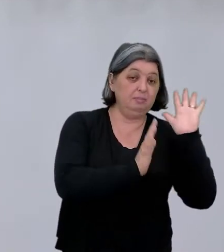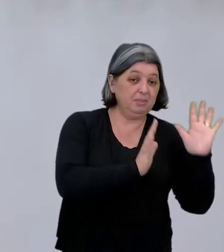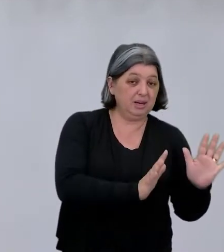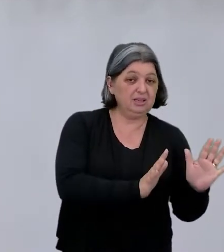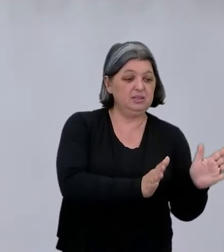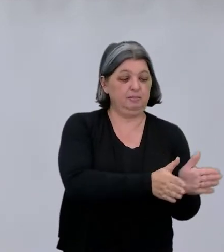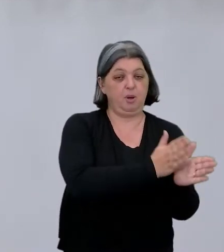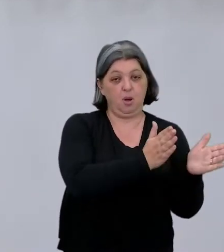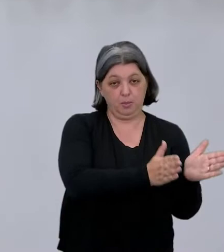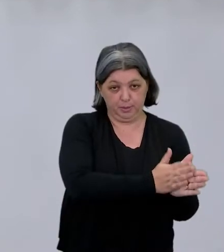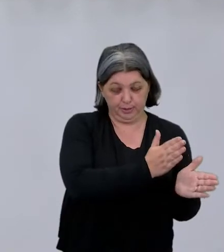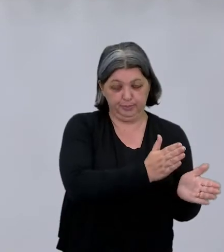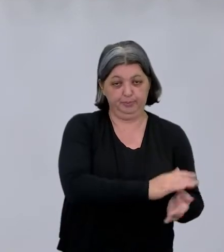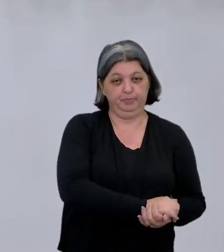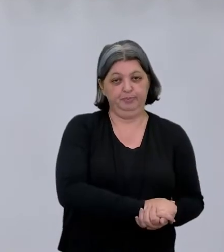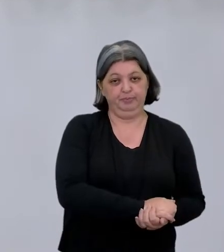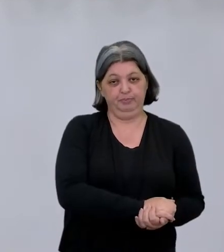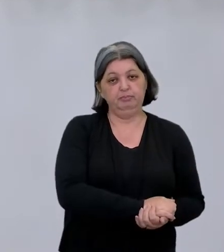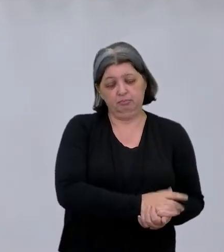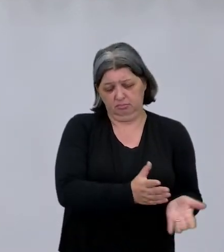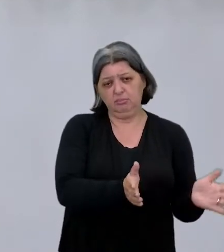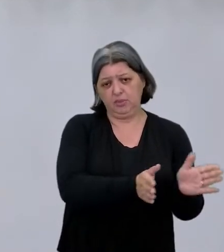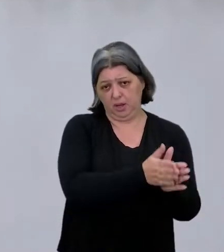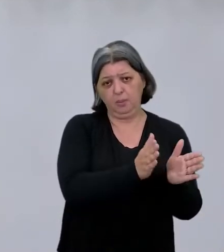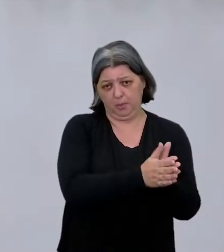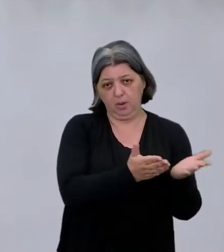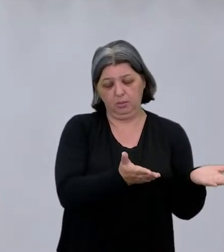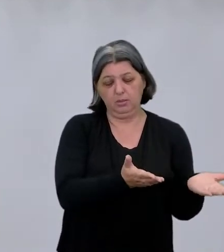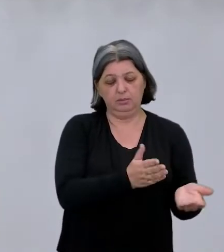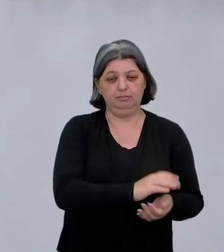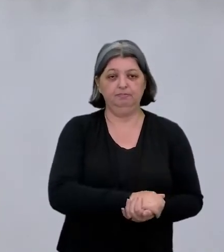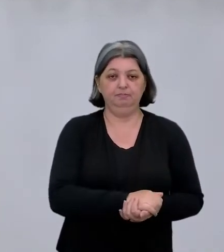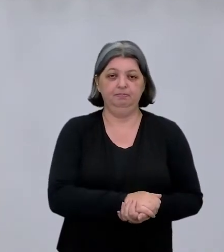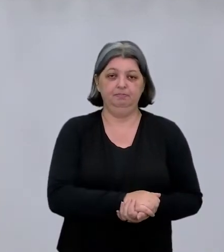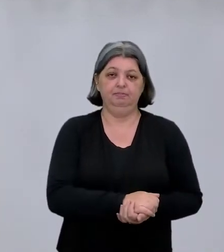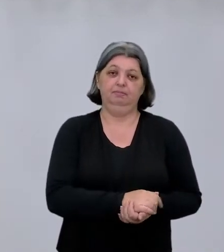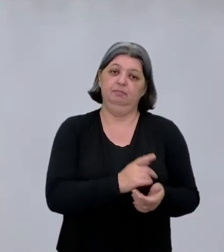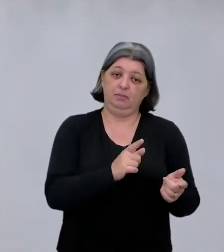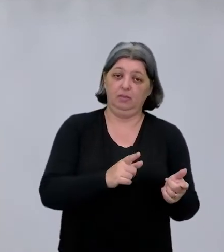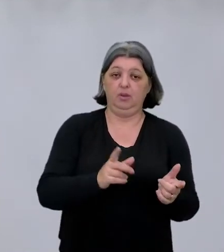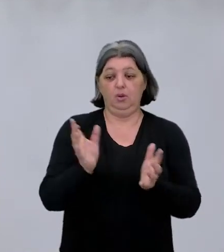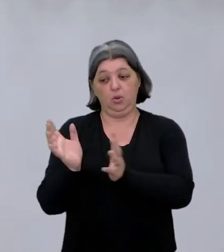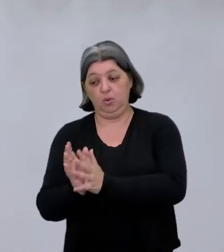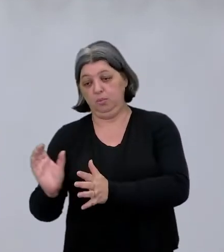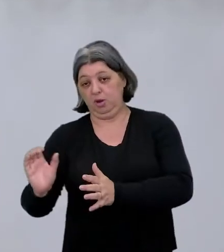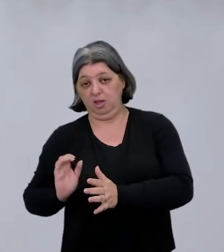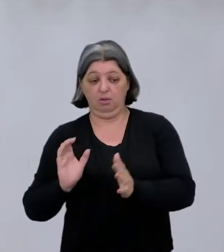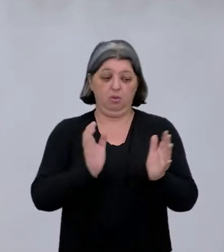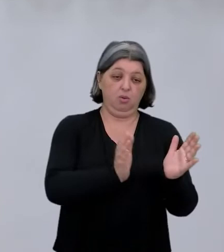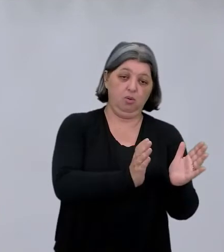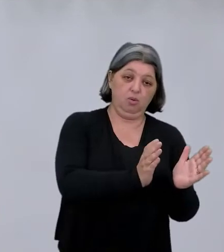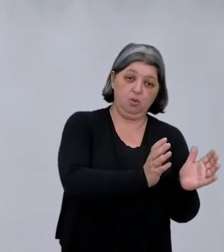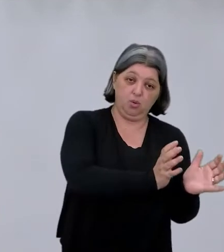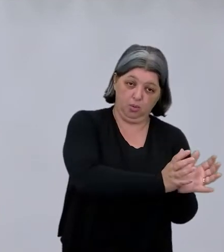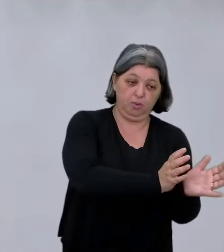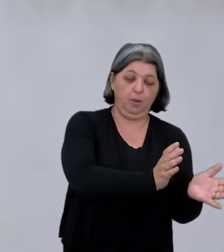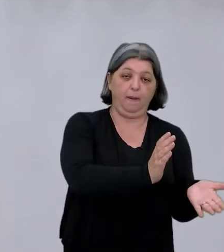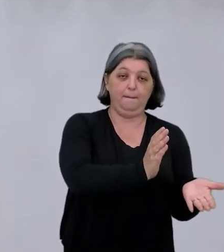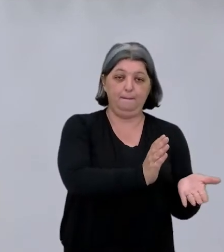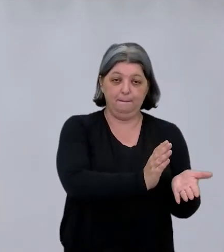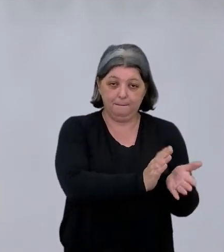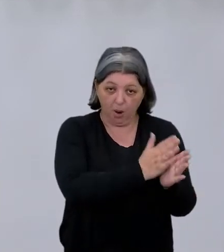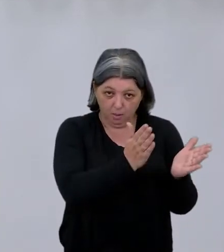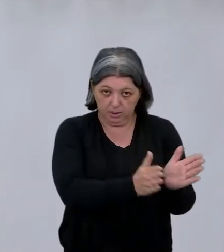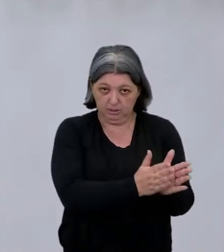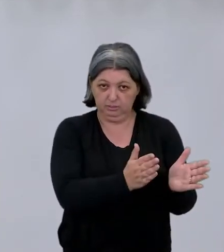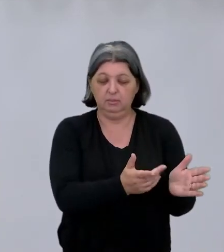mais baixa, pobres, vamos ser bem claros, né? Uma pessoa rica versus uma pessoa pobre. E aí ele vai pegar esse mesmo grupo que